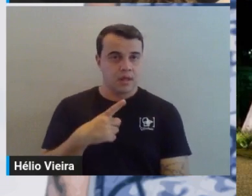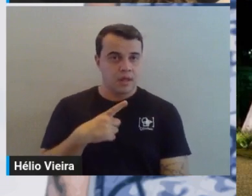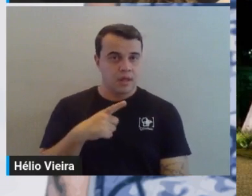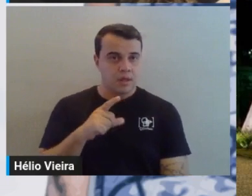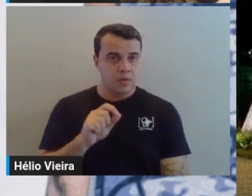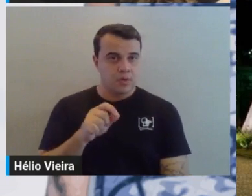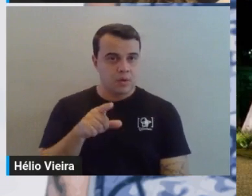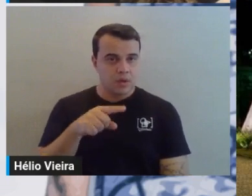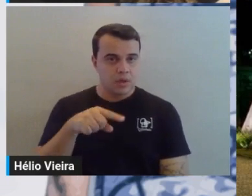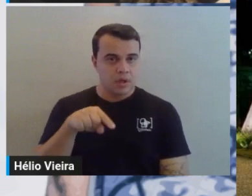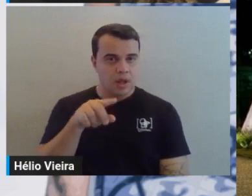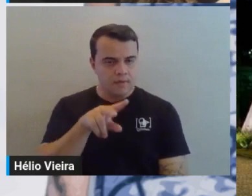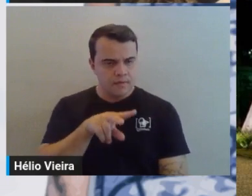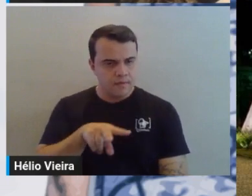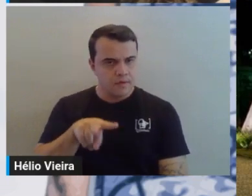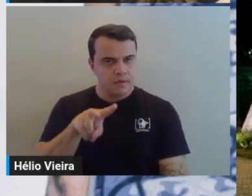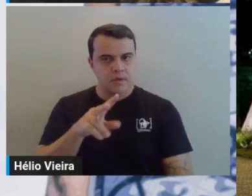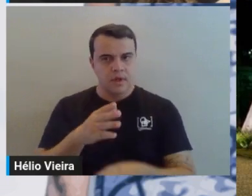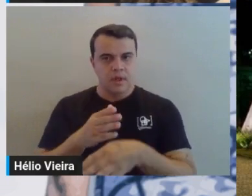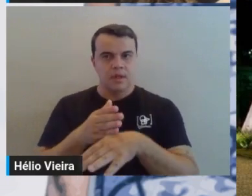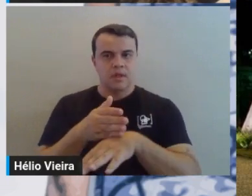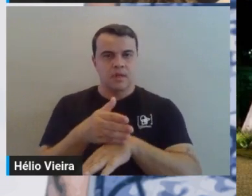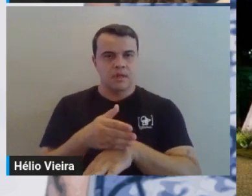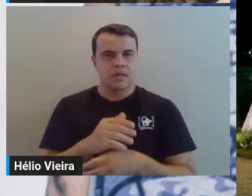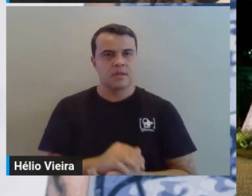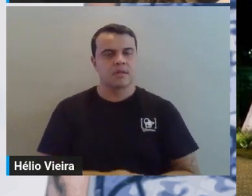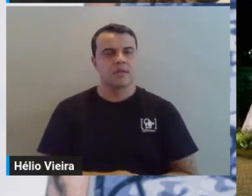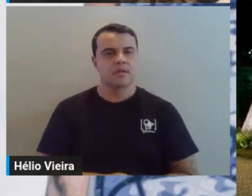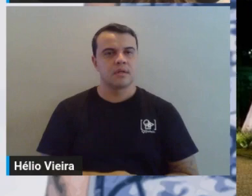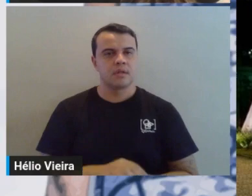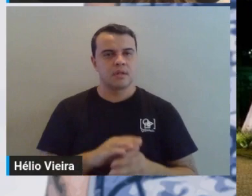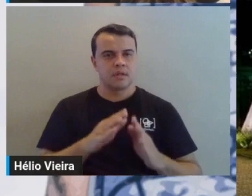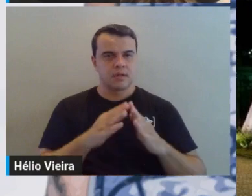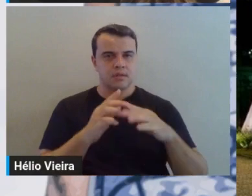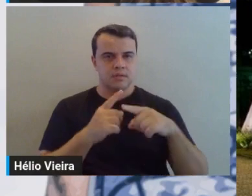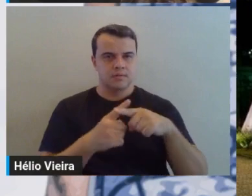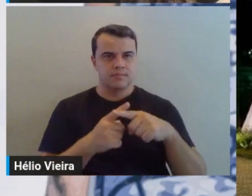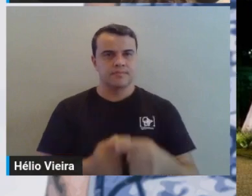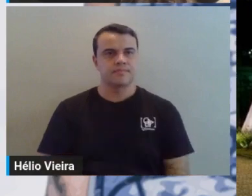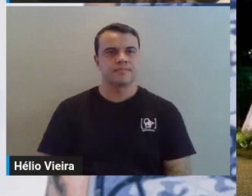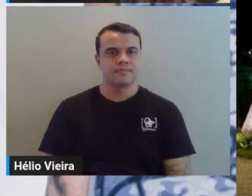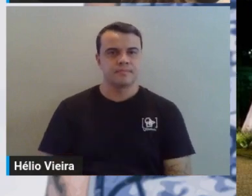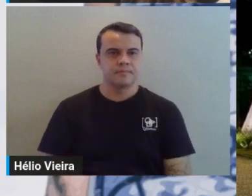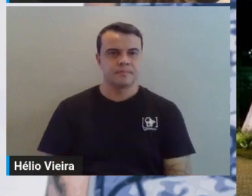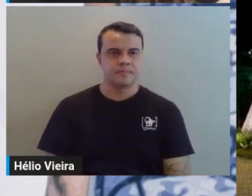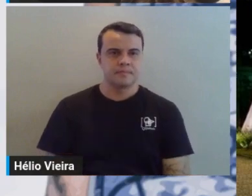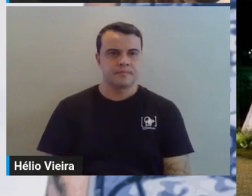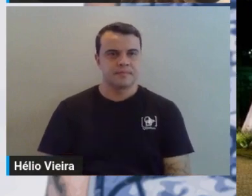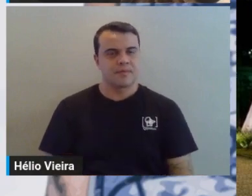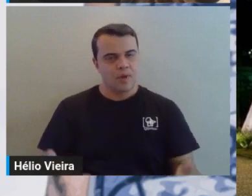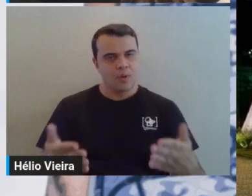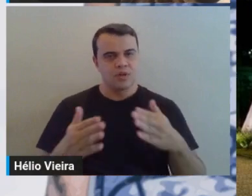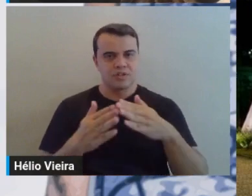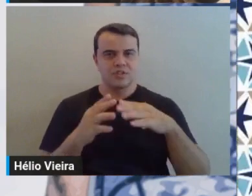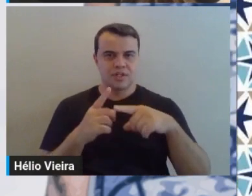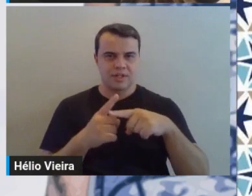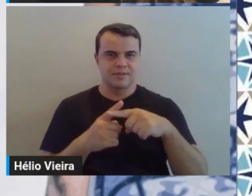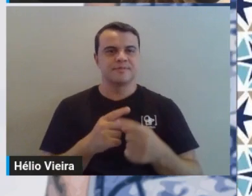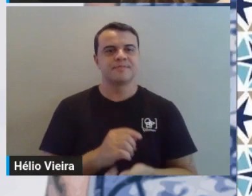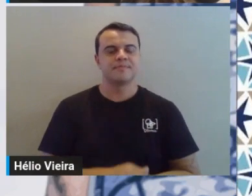tem uma vista da entrada da capela, da igreja hoje.